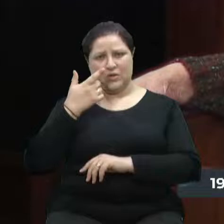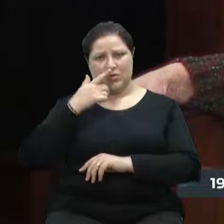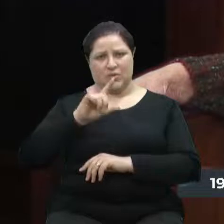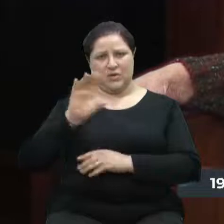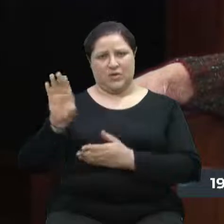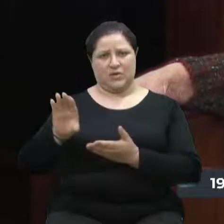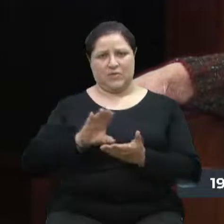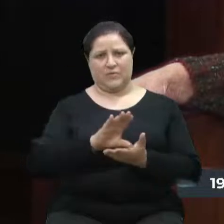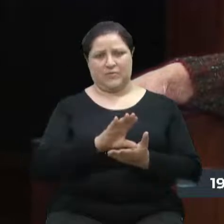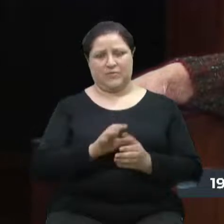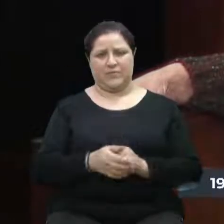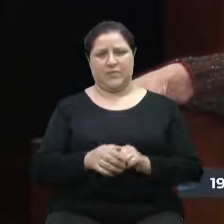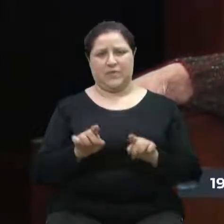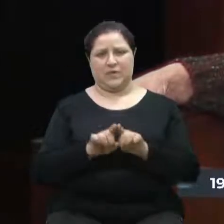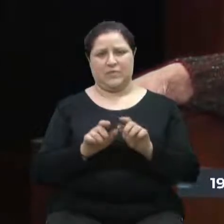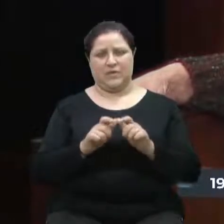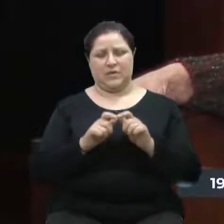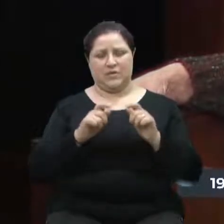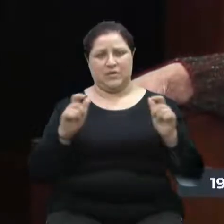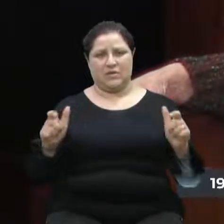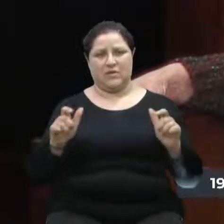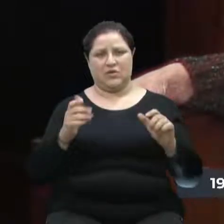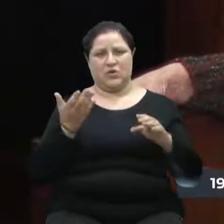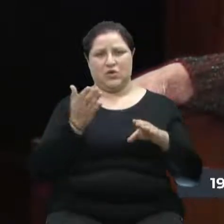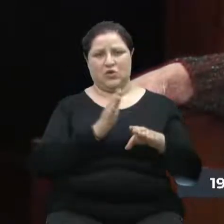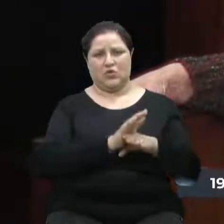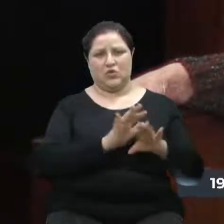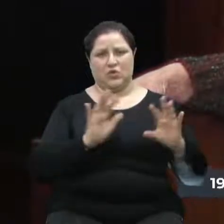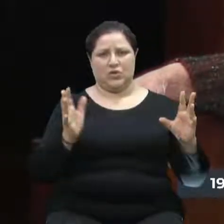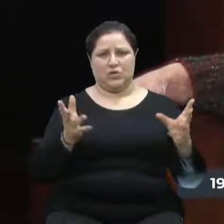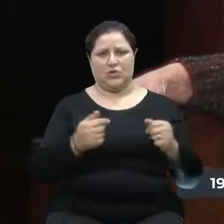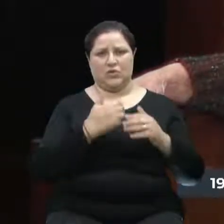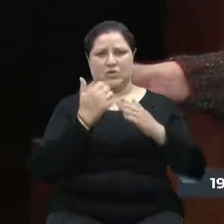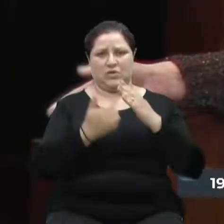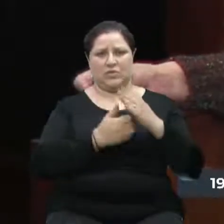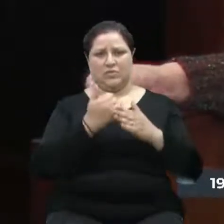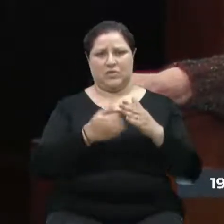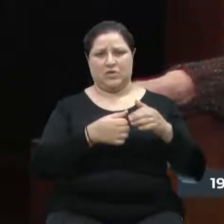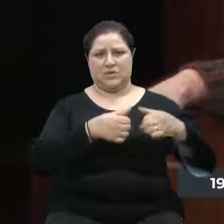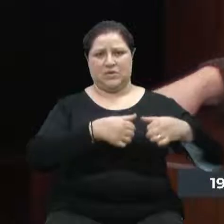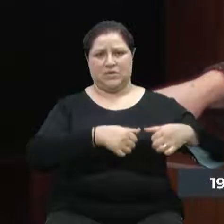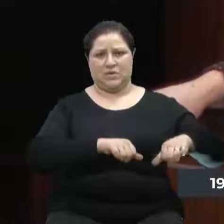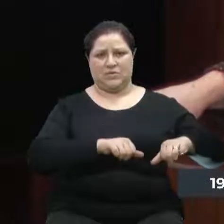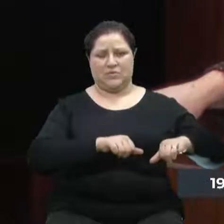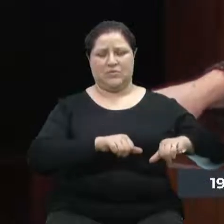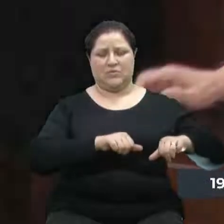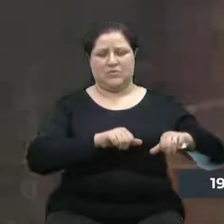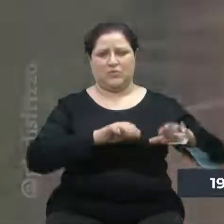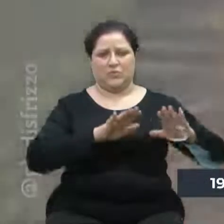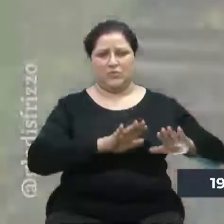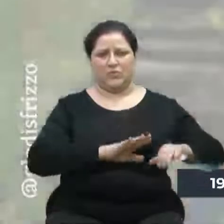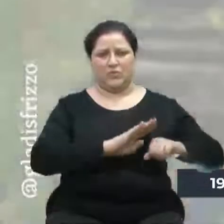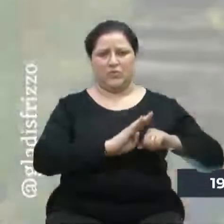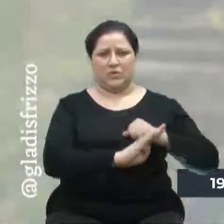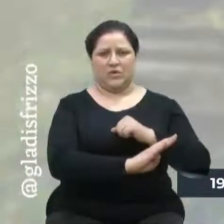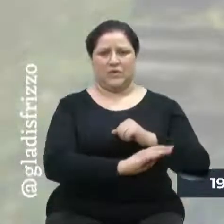através da grande ajuda de todas aquelas empresas que ali estão instaladas.